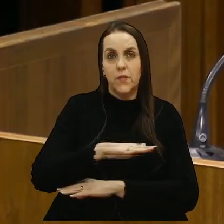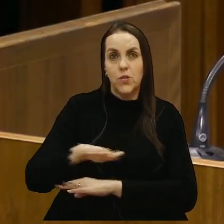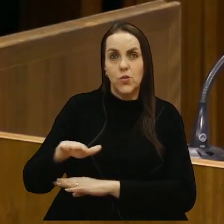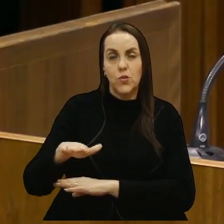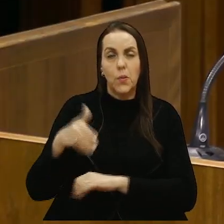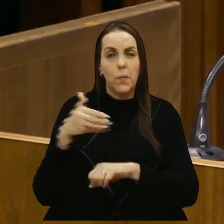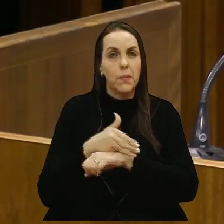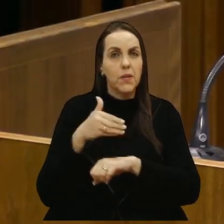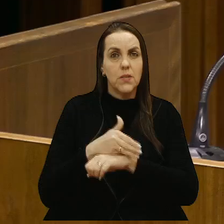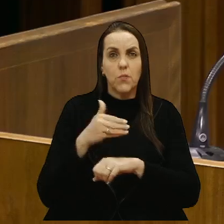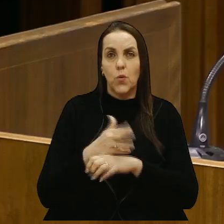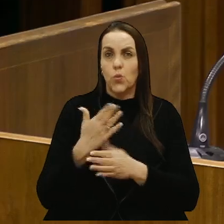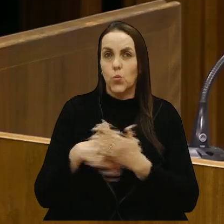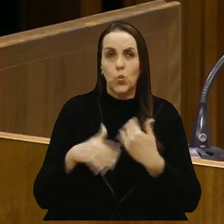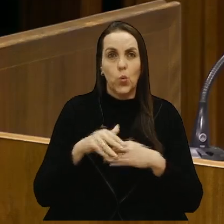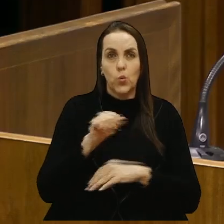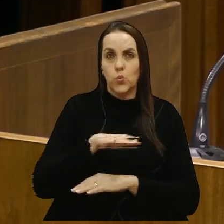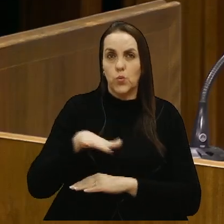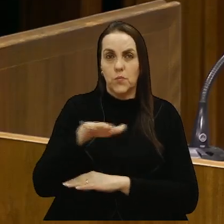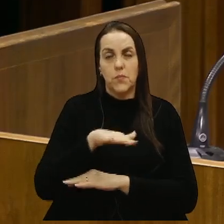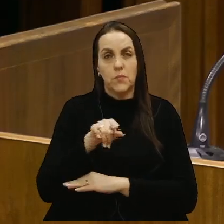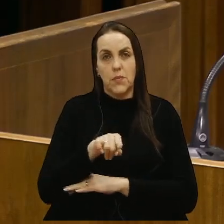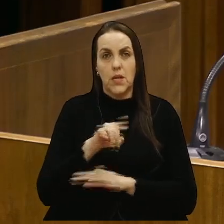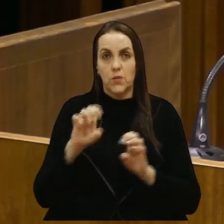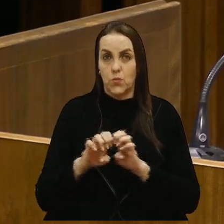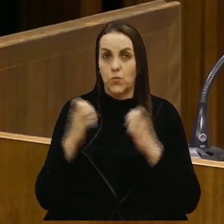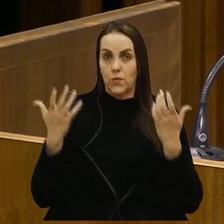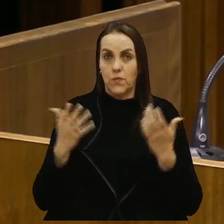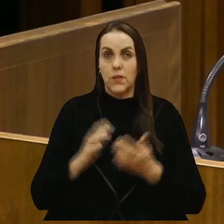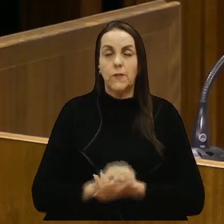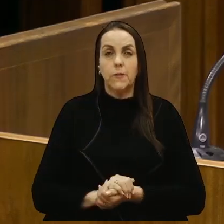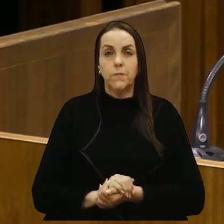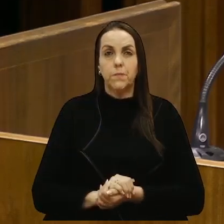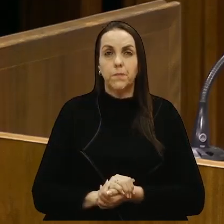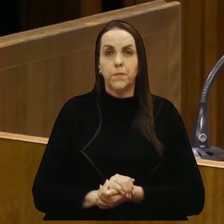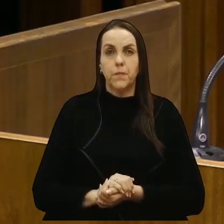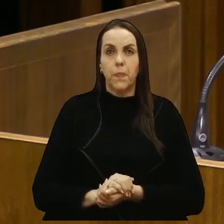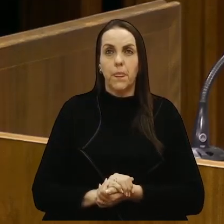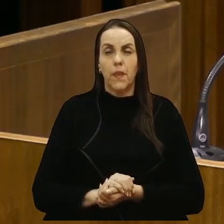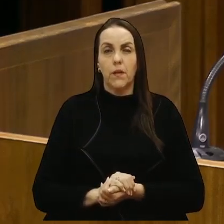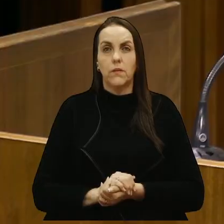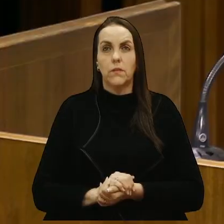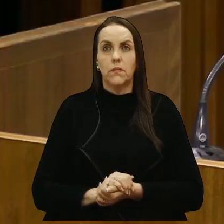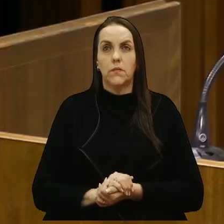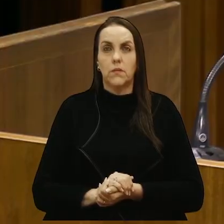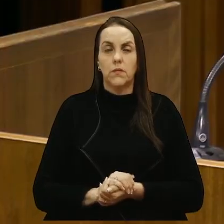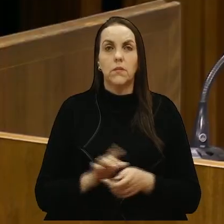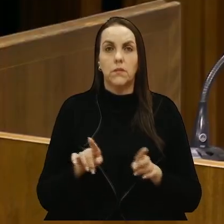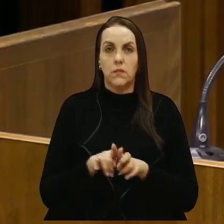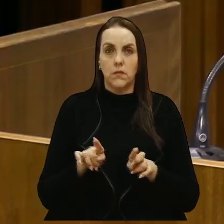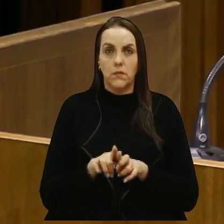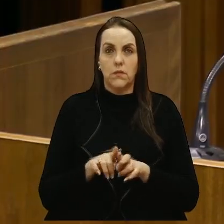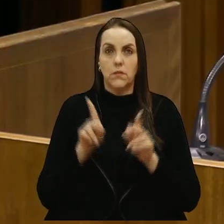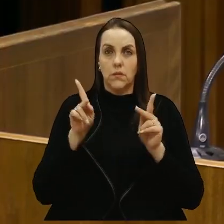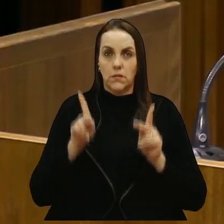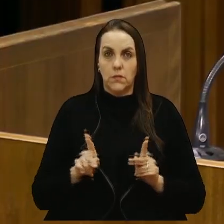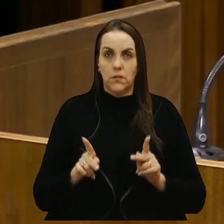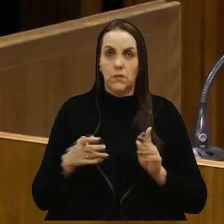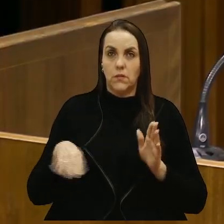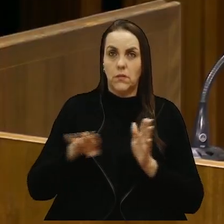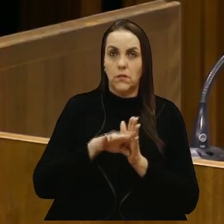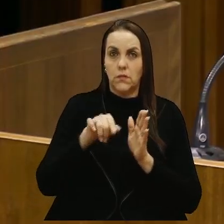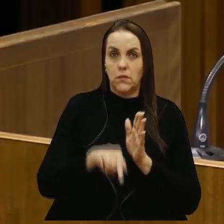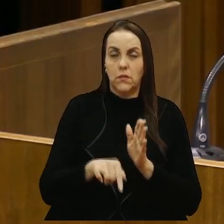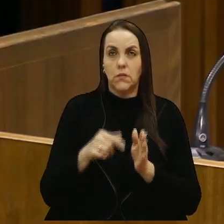participou de todo o espaço, né, de todo o evento, e as pessoas que vieram aqui